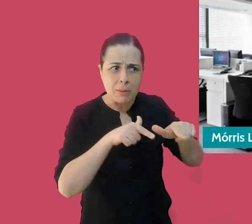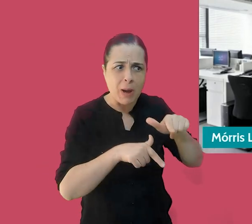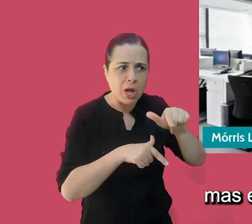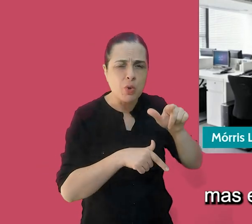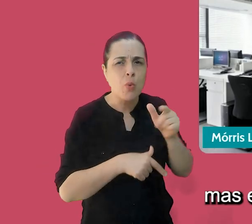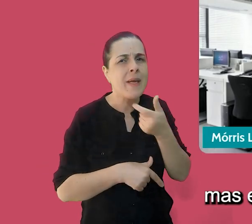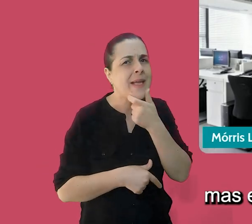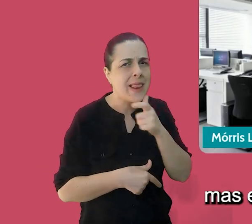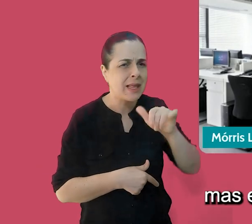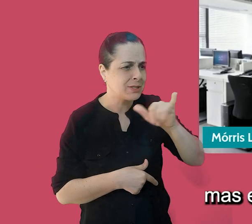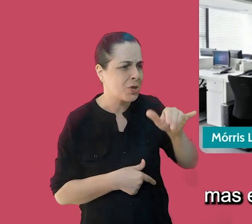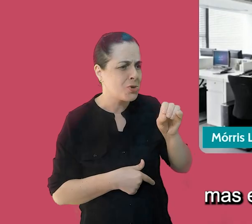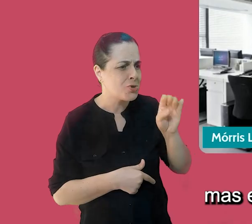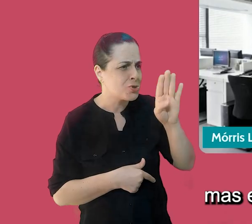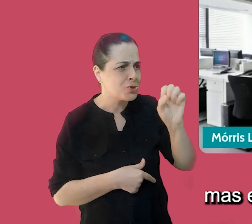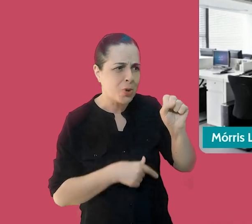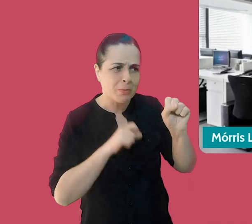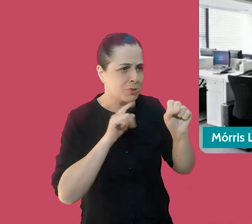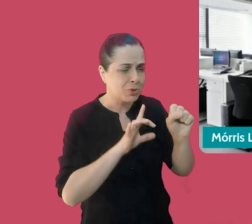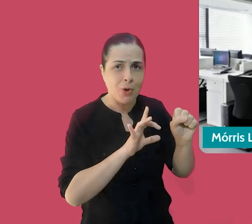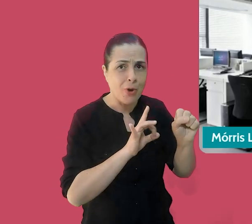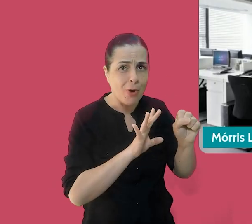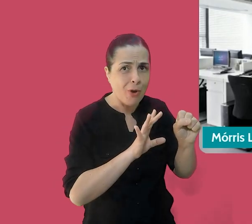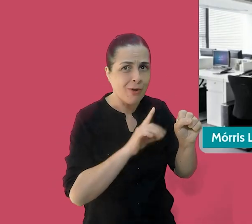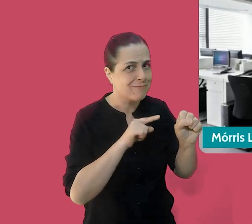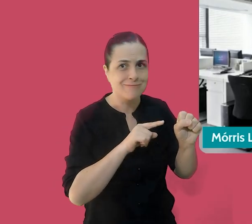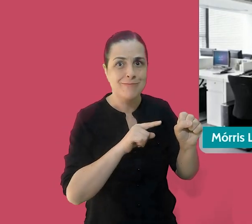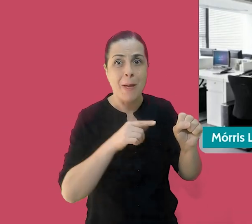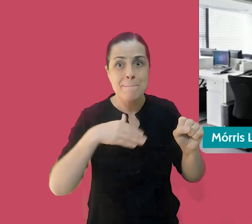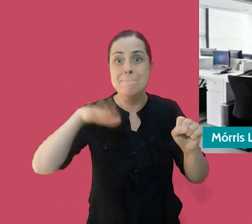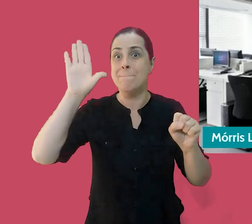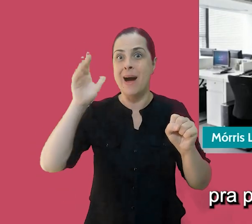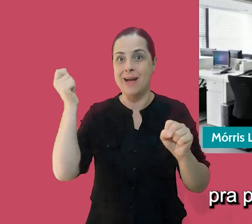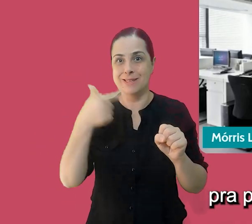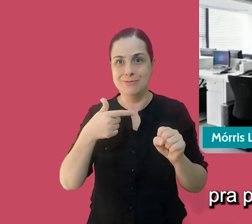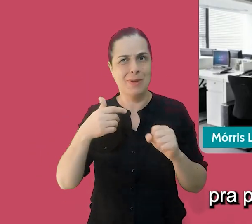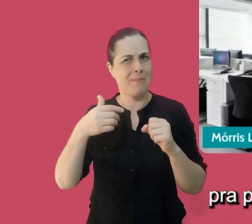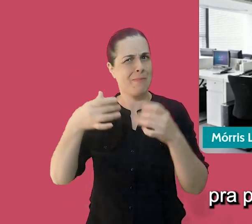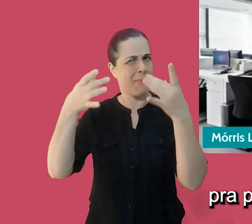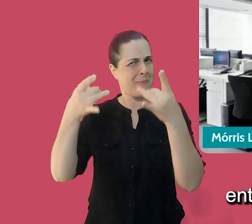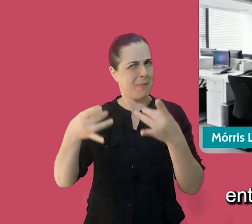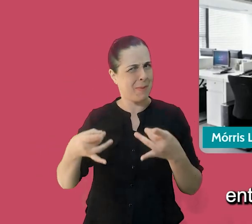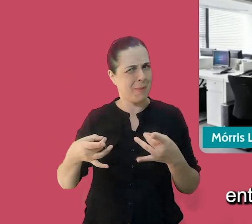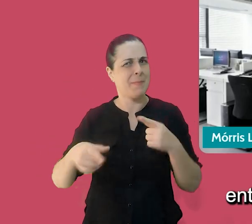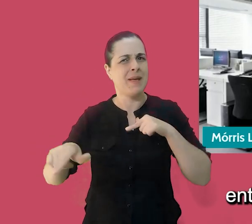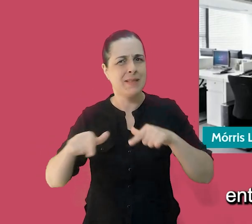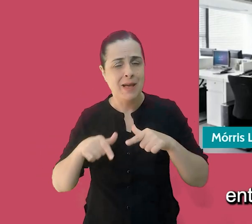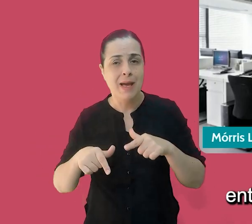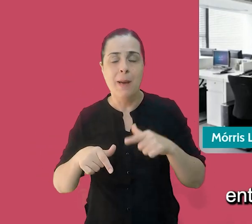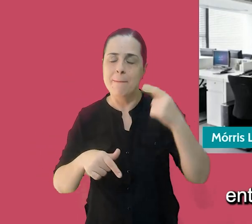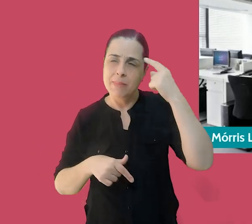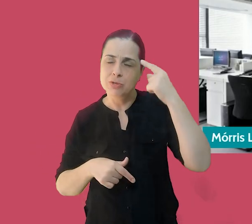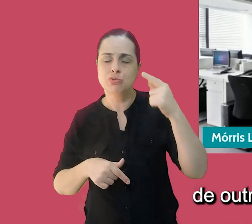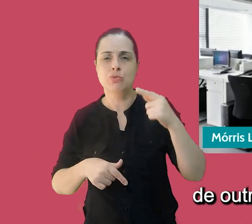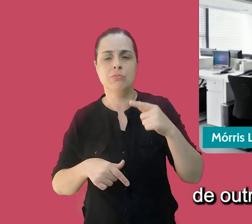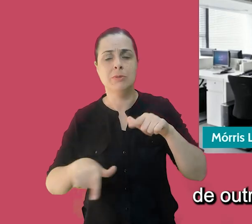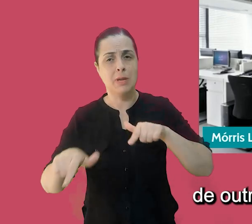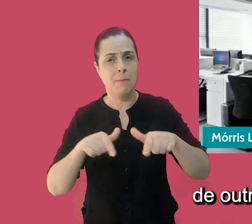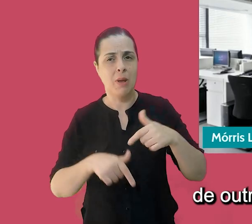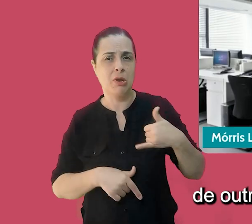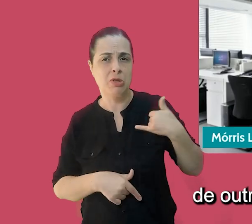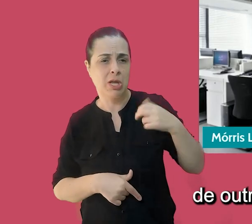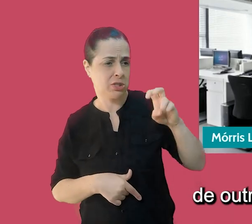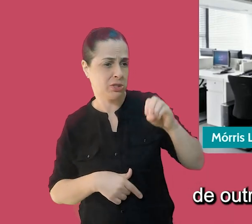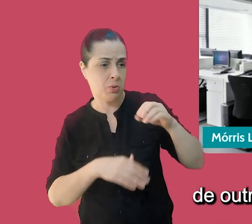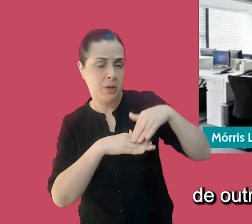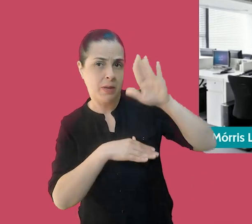continua sendo, mas era mais difícil ainda ter vagas de emprego específicas para pessoas com mais de 50 anos, então a gente começou a falar de outros